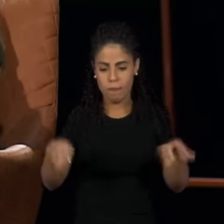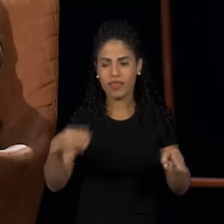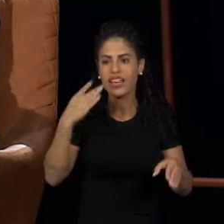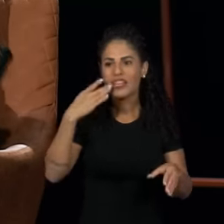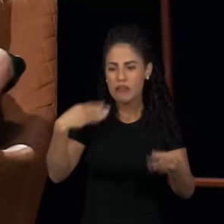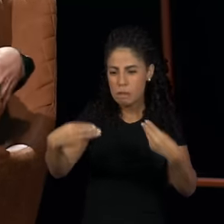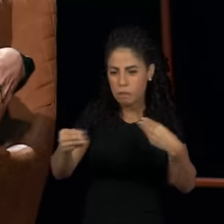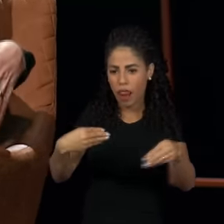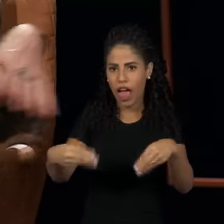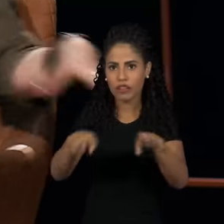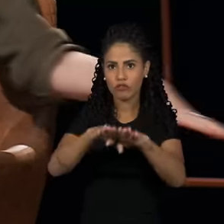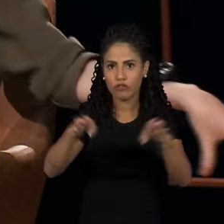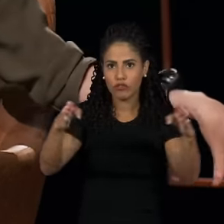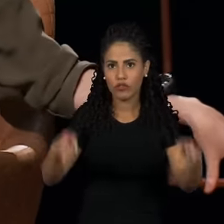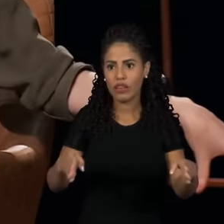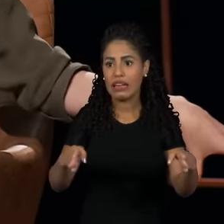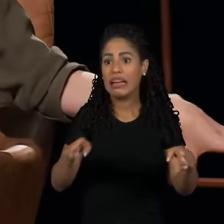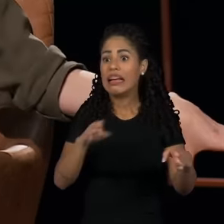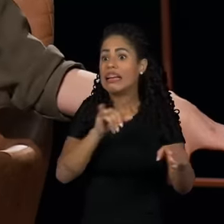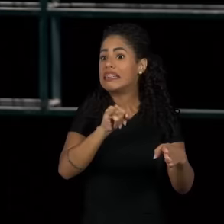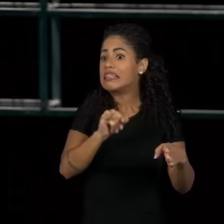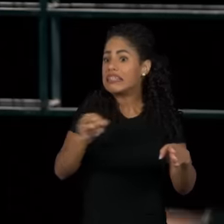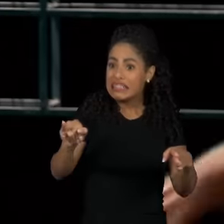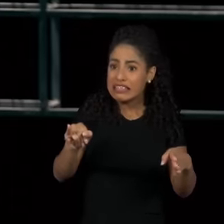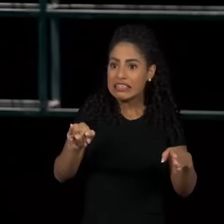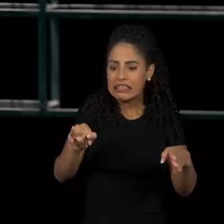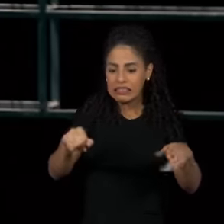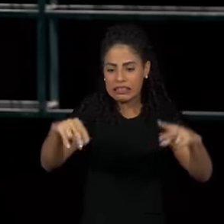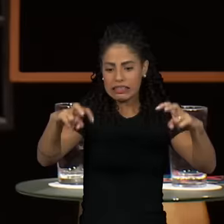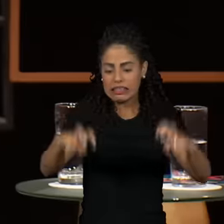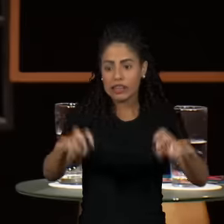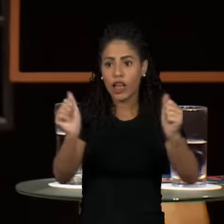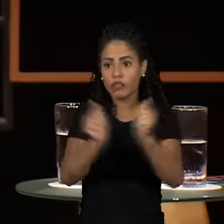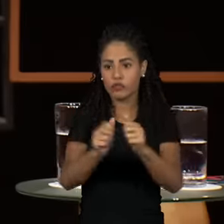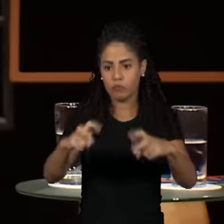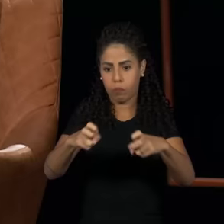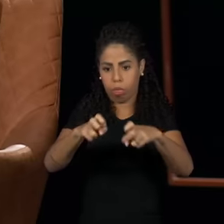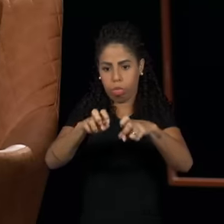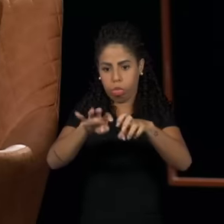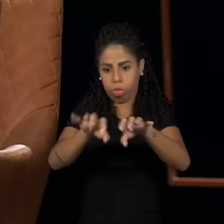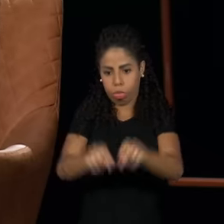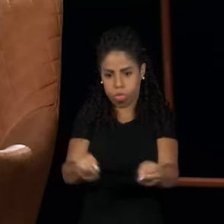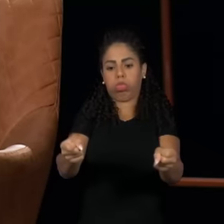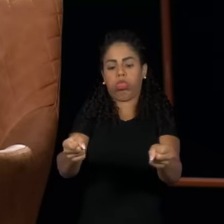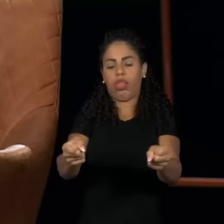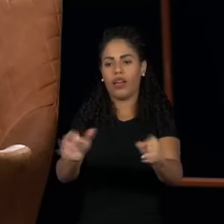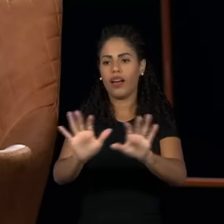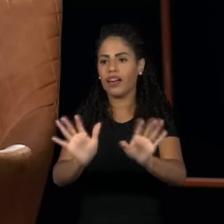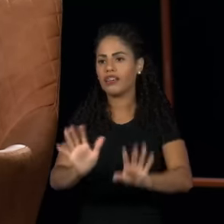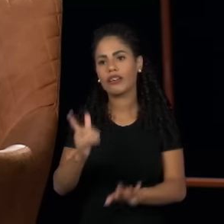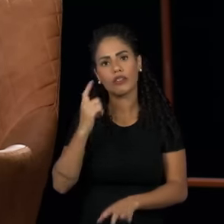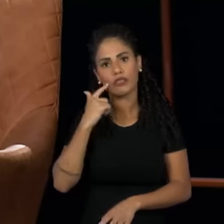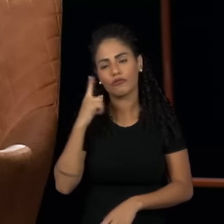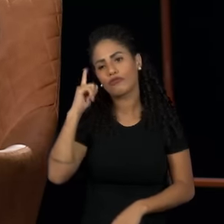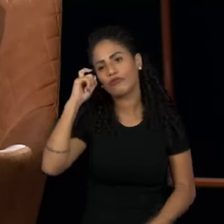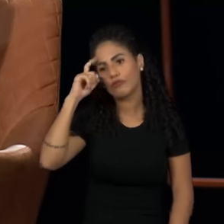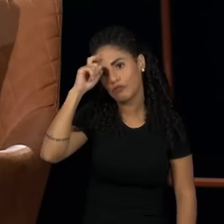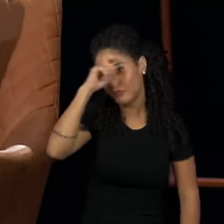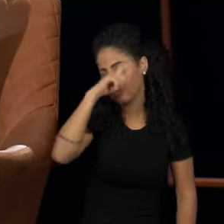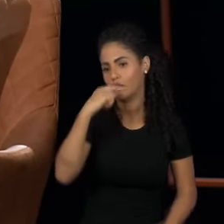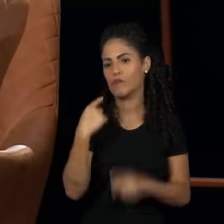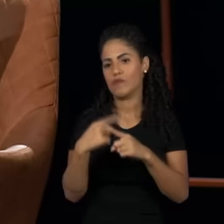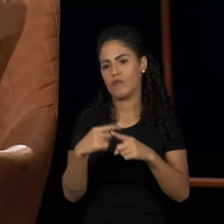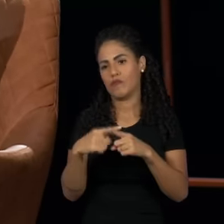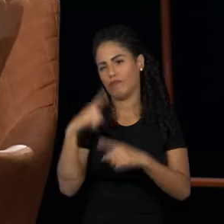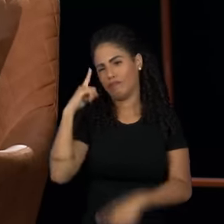ensaiar e a gente não podia sentar junto, porque senão a mesa abria. Eu comecei falando que foi um processo muito difícil para mim, porque eu passei por momentos